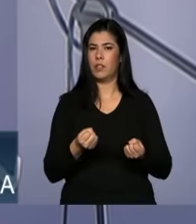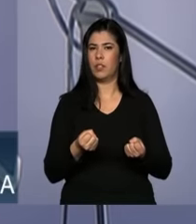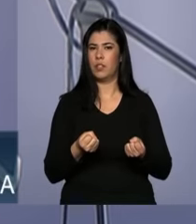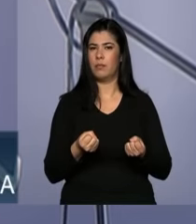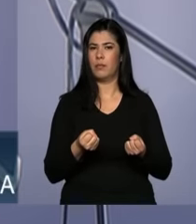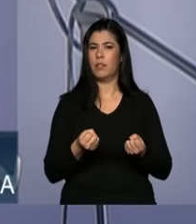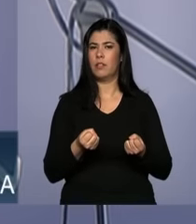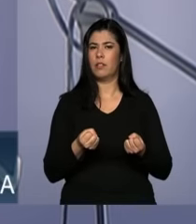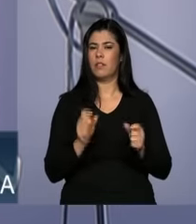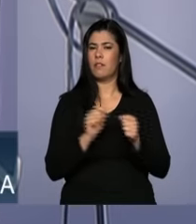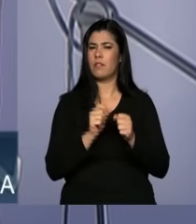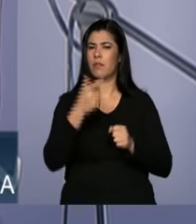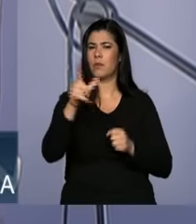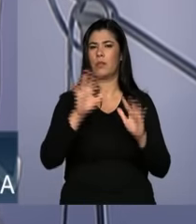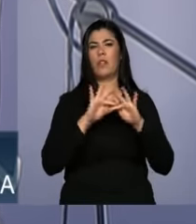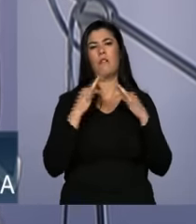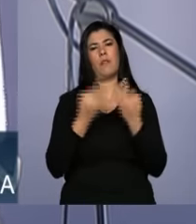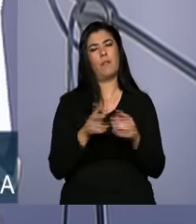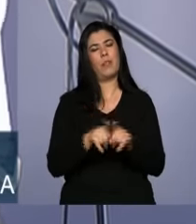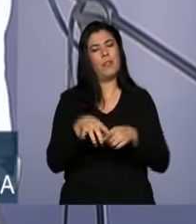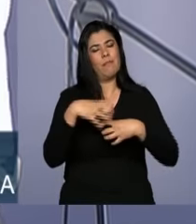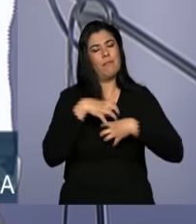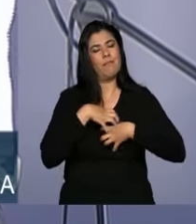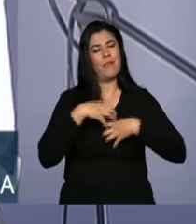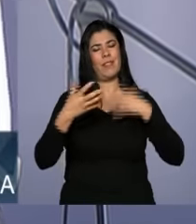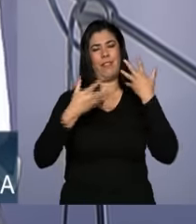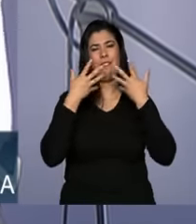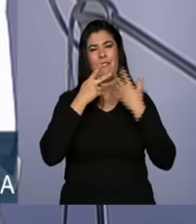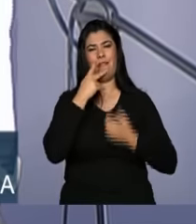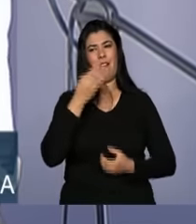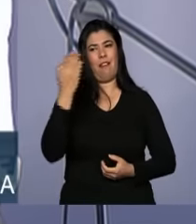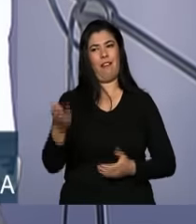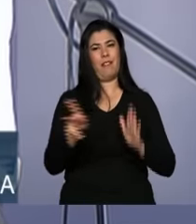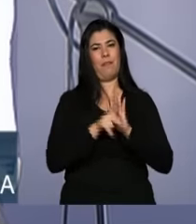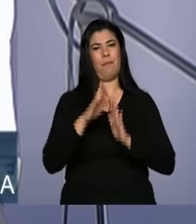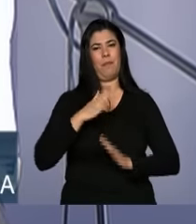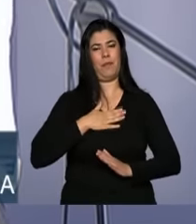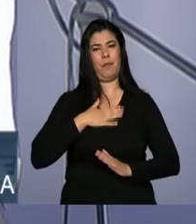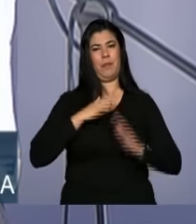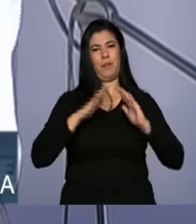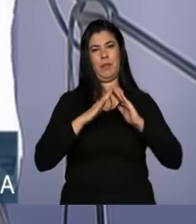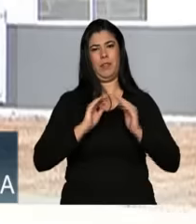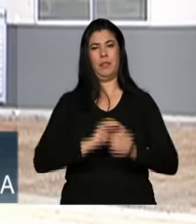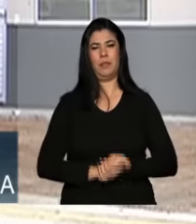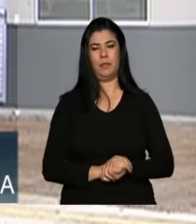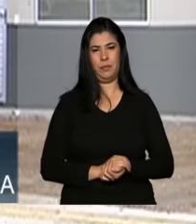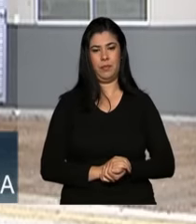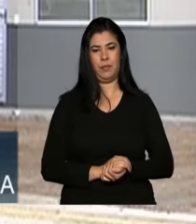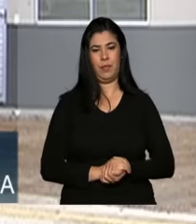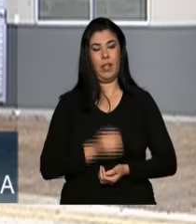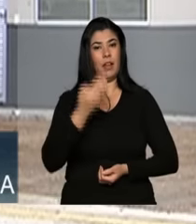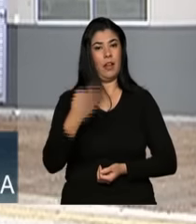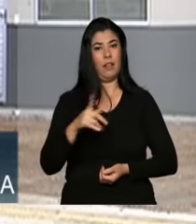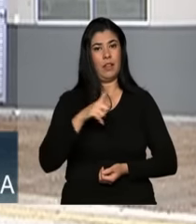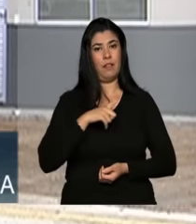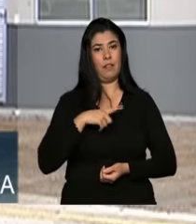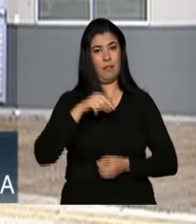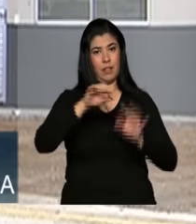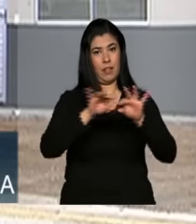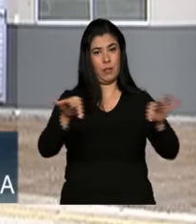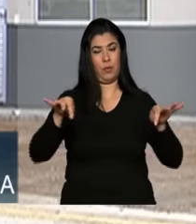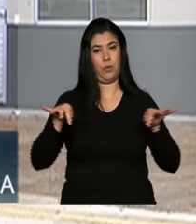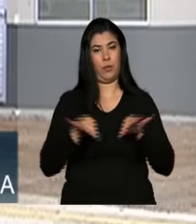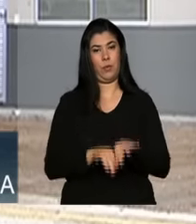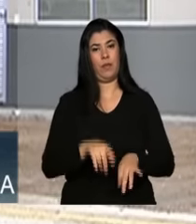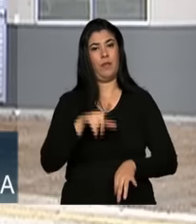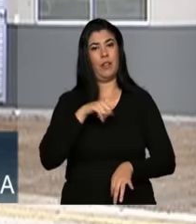a outras famílias de dizer, esta casa é minha. Aqui vão morar